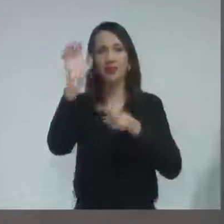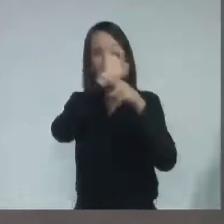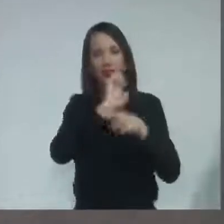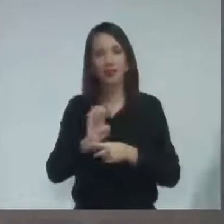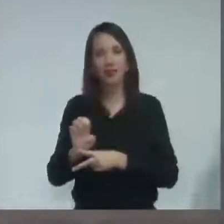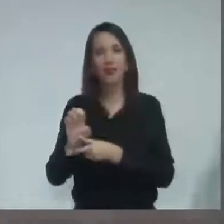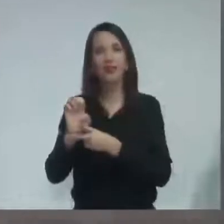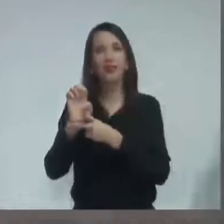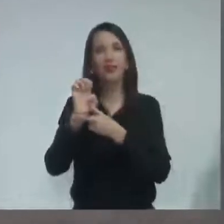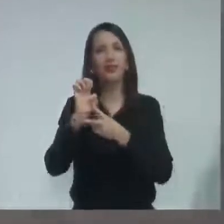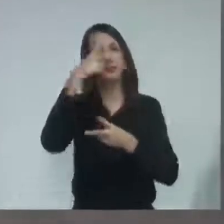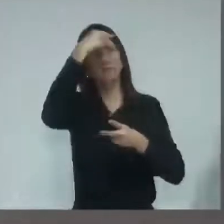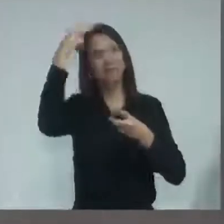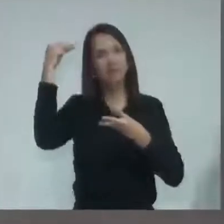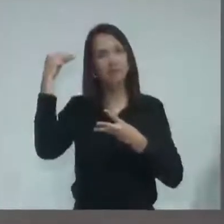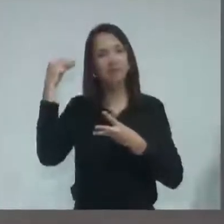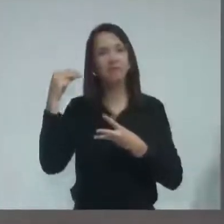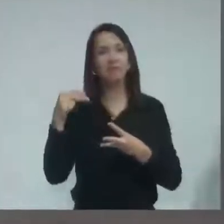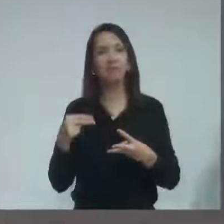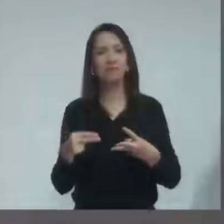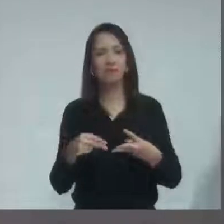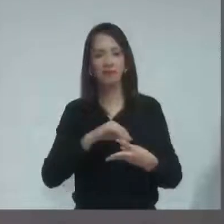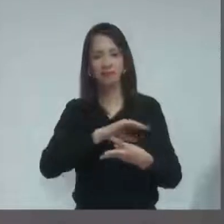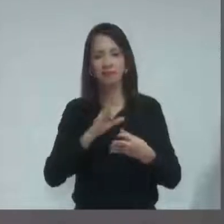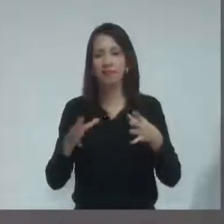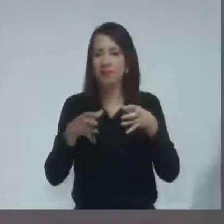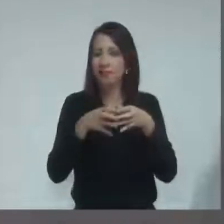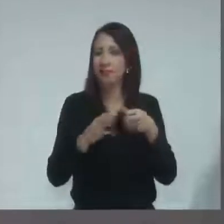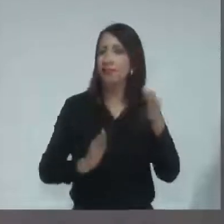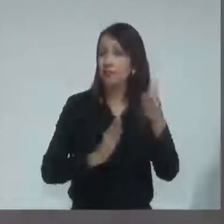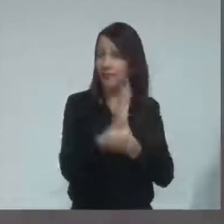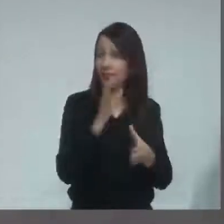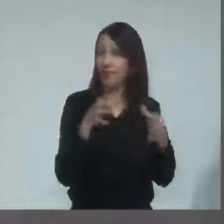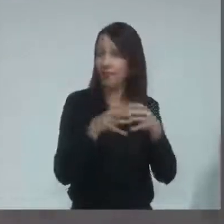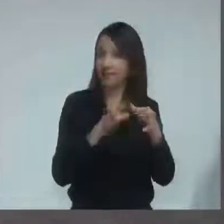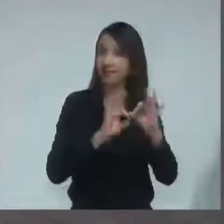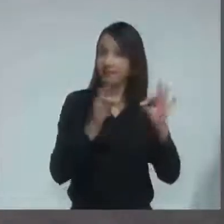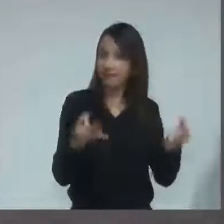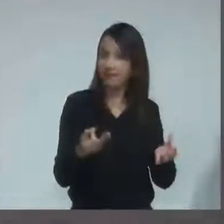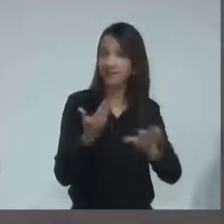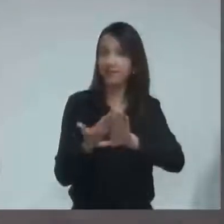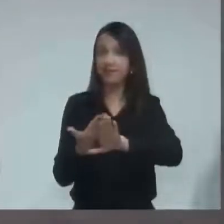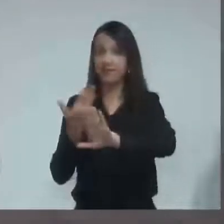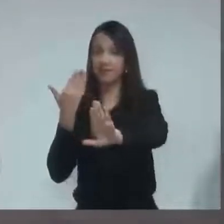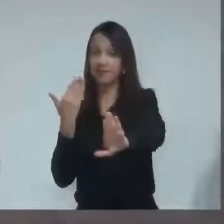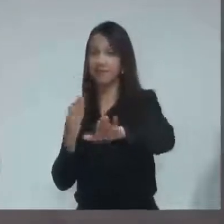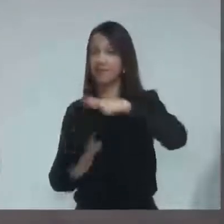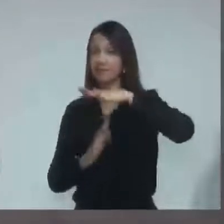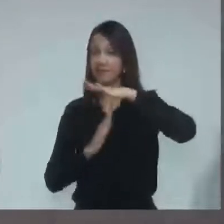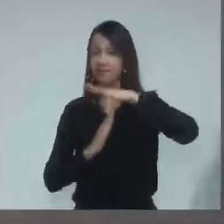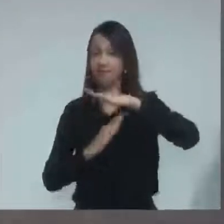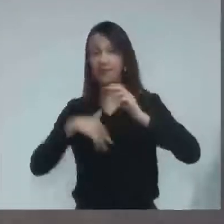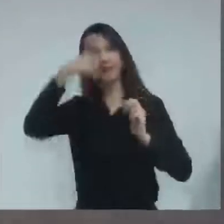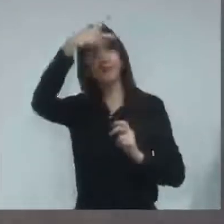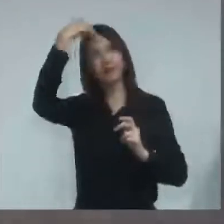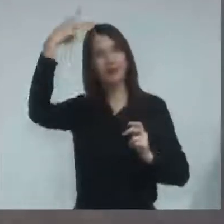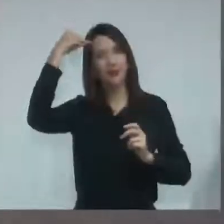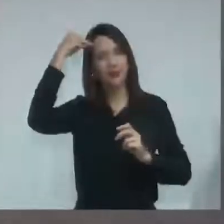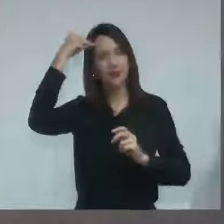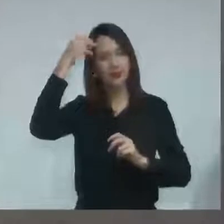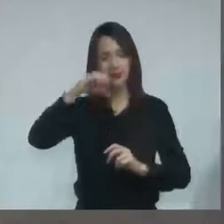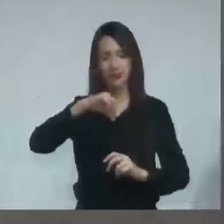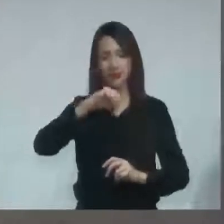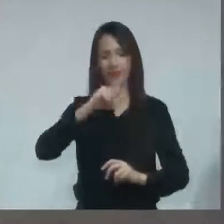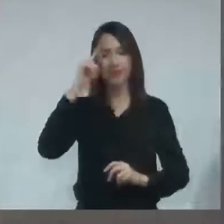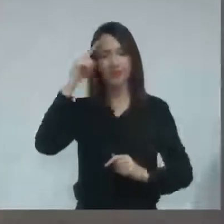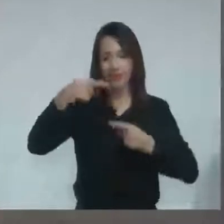municipal? Aprovação de uma comissão processante por maioria simples, afastamento ou não provisório do prefeito, 90